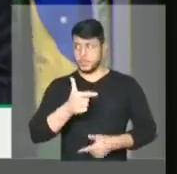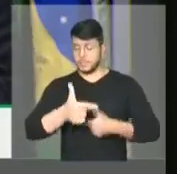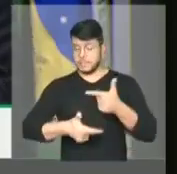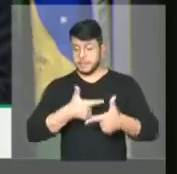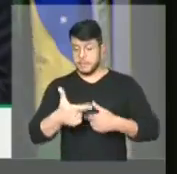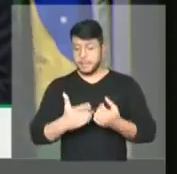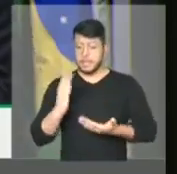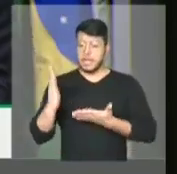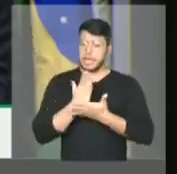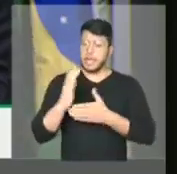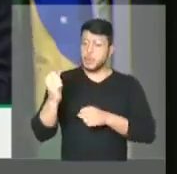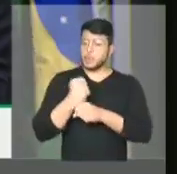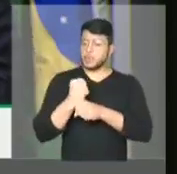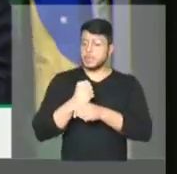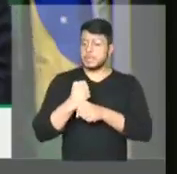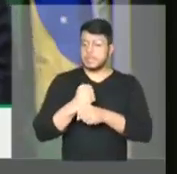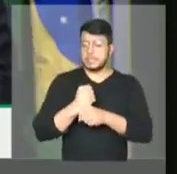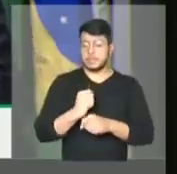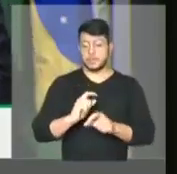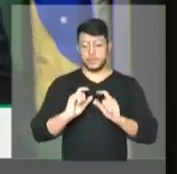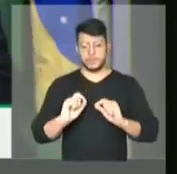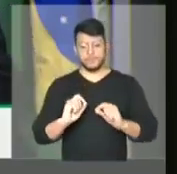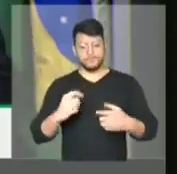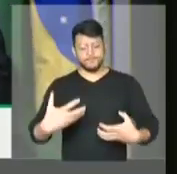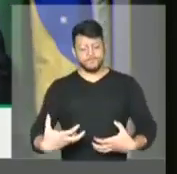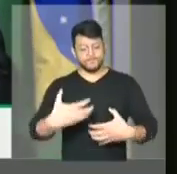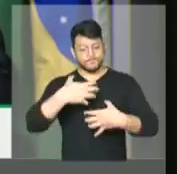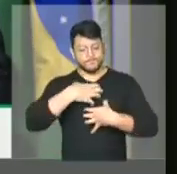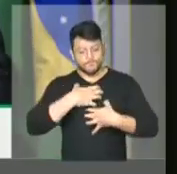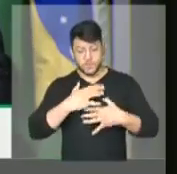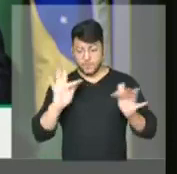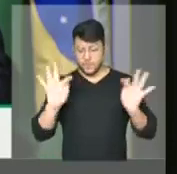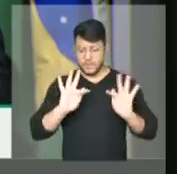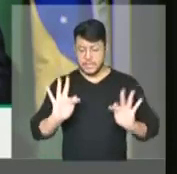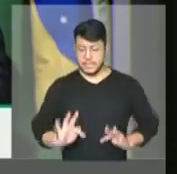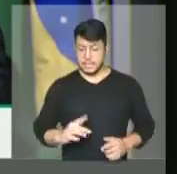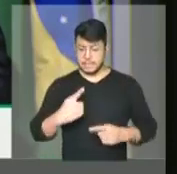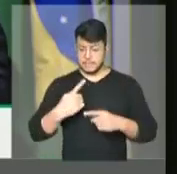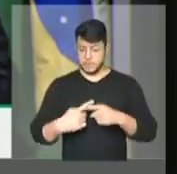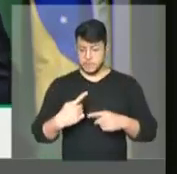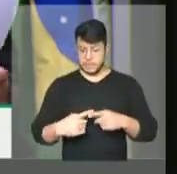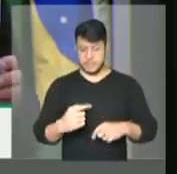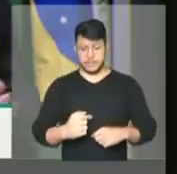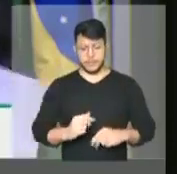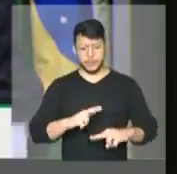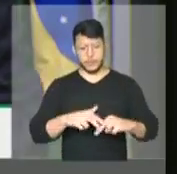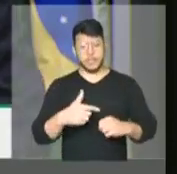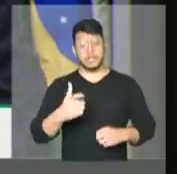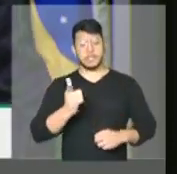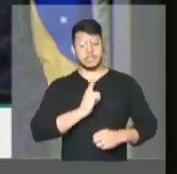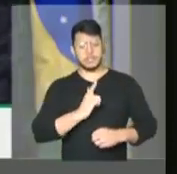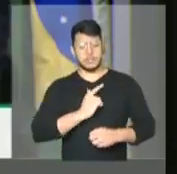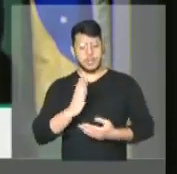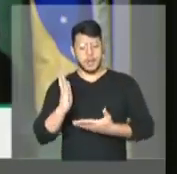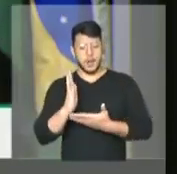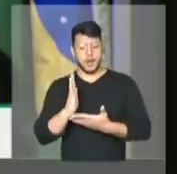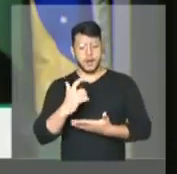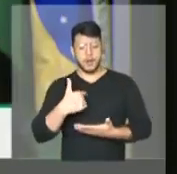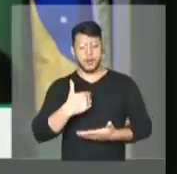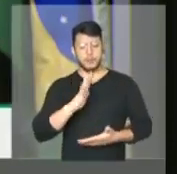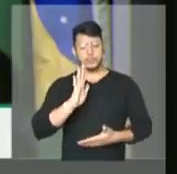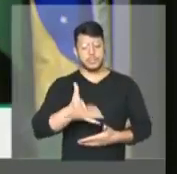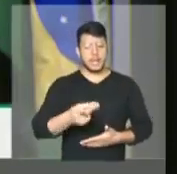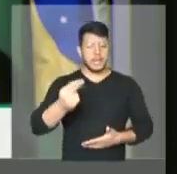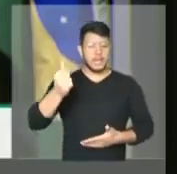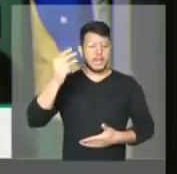feliz surpresa ver algumas ideias que defendemos há tanto tempo ganharem